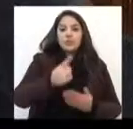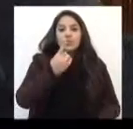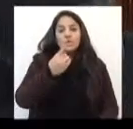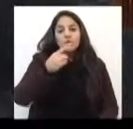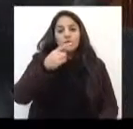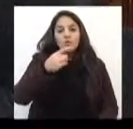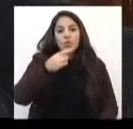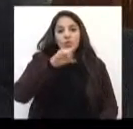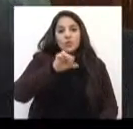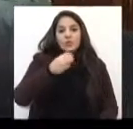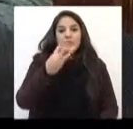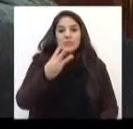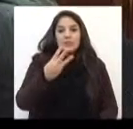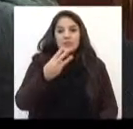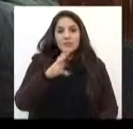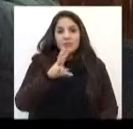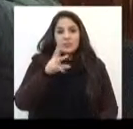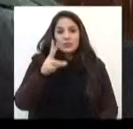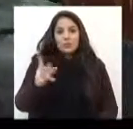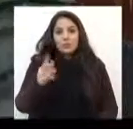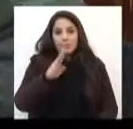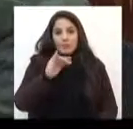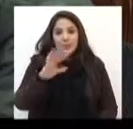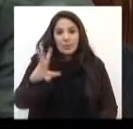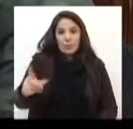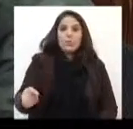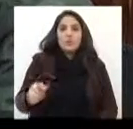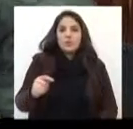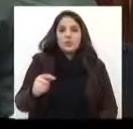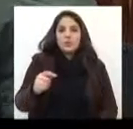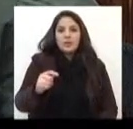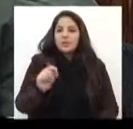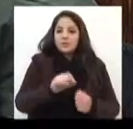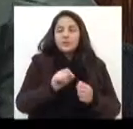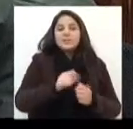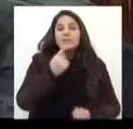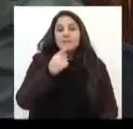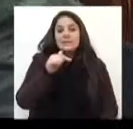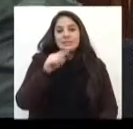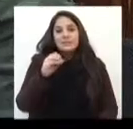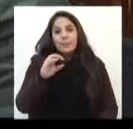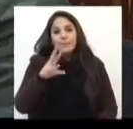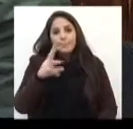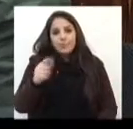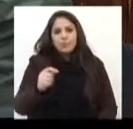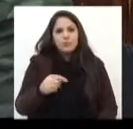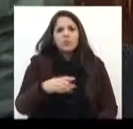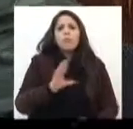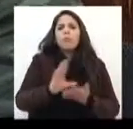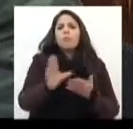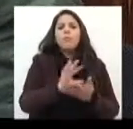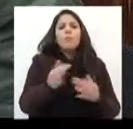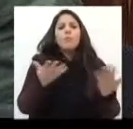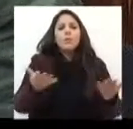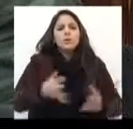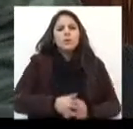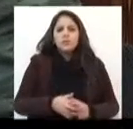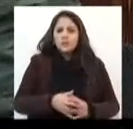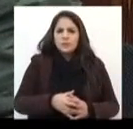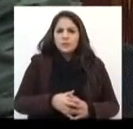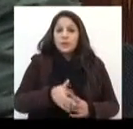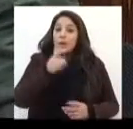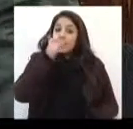ele mandou de 170 bilhões, onde não tem vinculação nenhuma, onde vai ser investido esse recurso. Nos